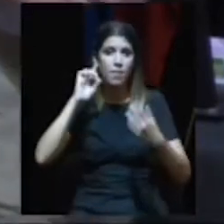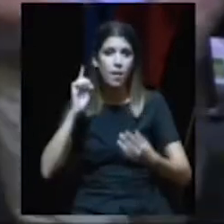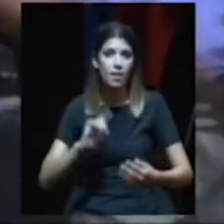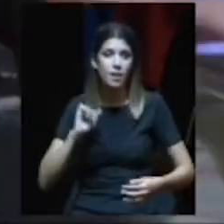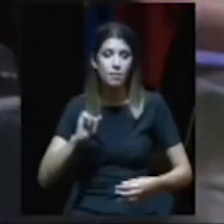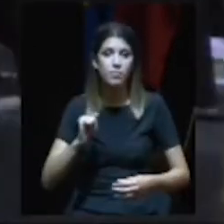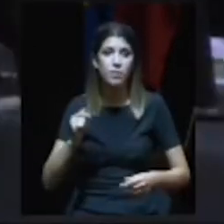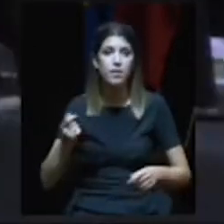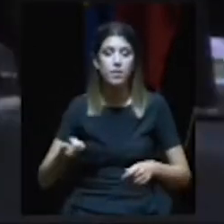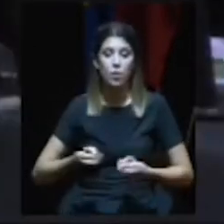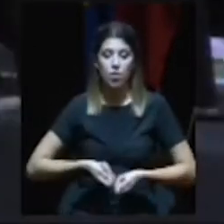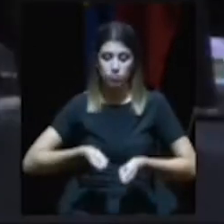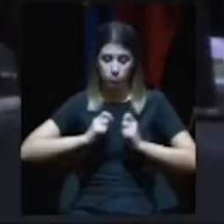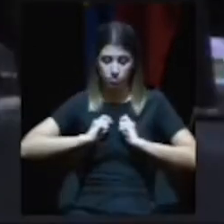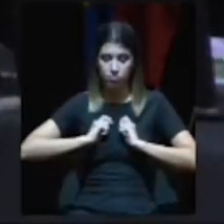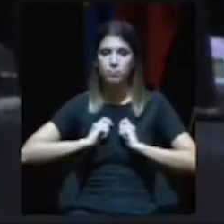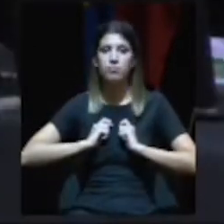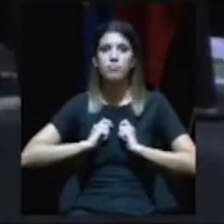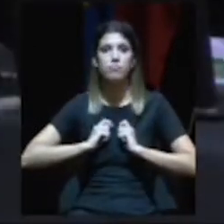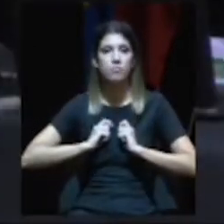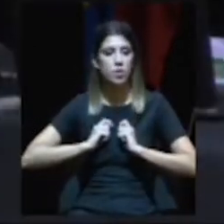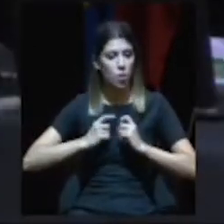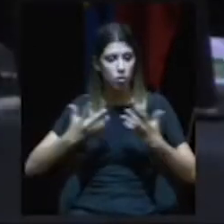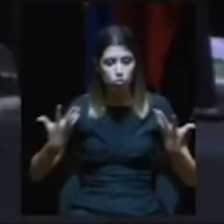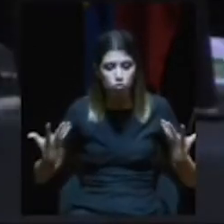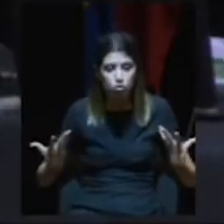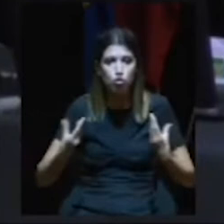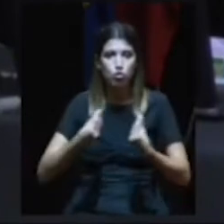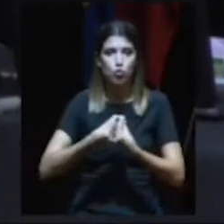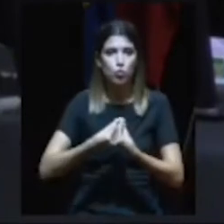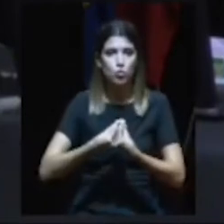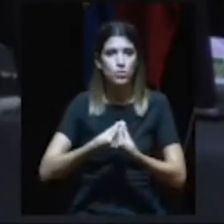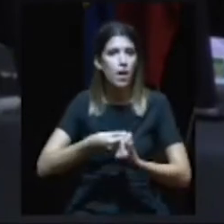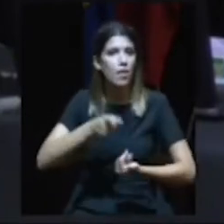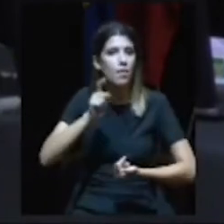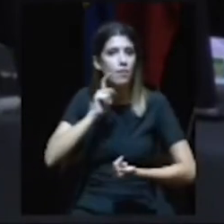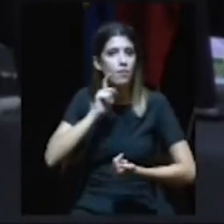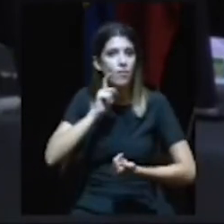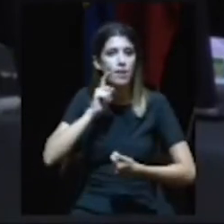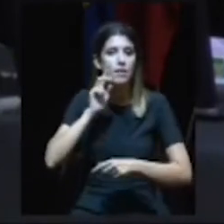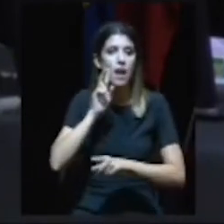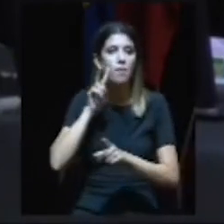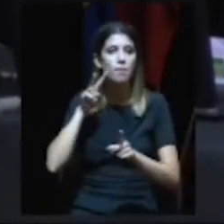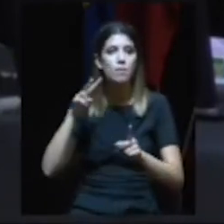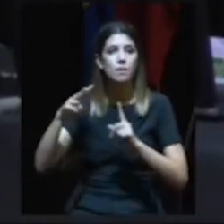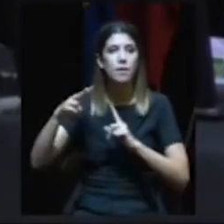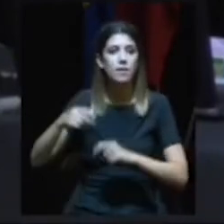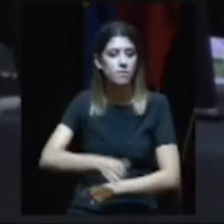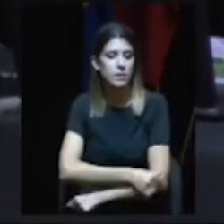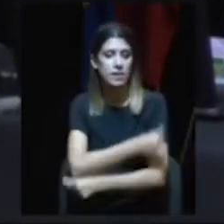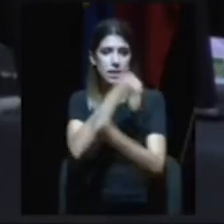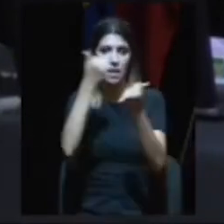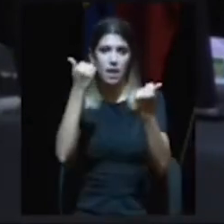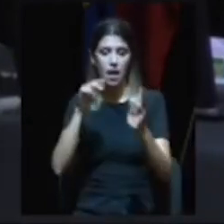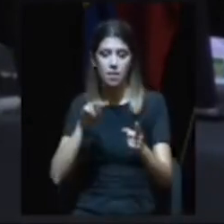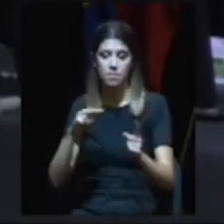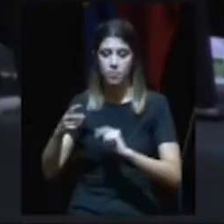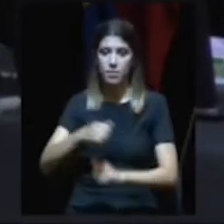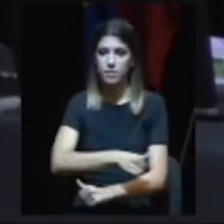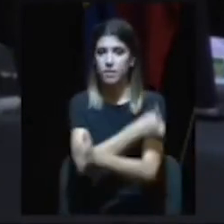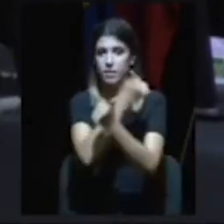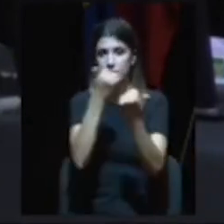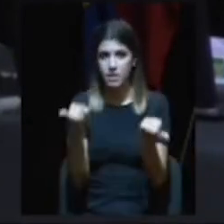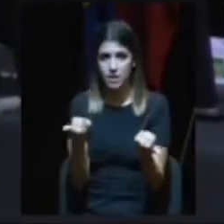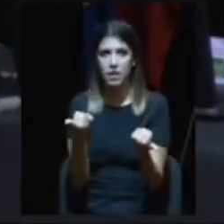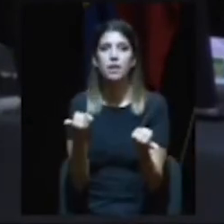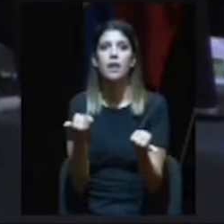se têm mobilizado em defesa daquilo que é uma visão de cidade, que é uma visão de cidade na qual sim,